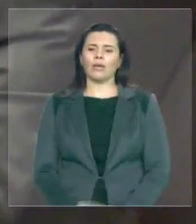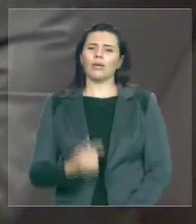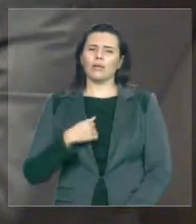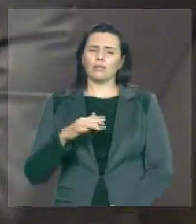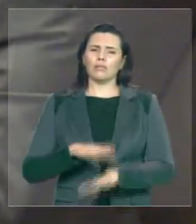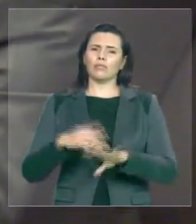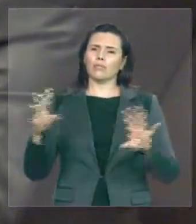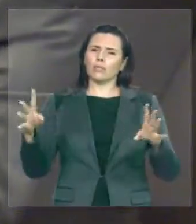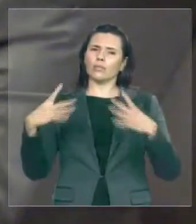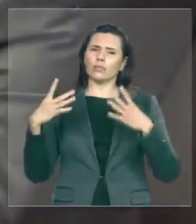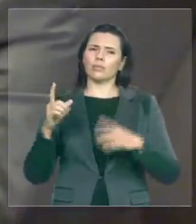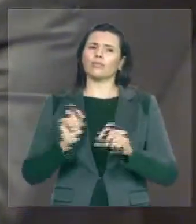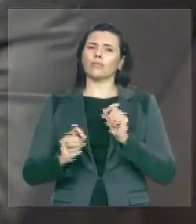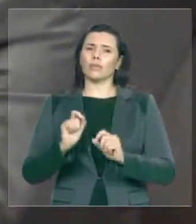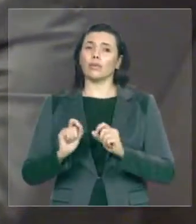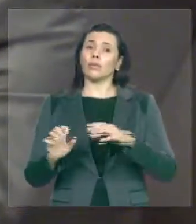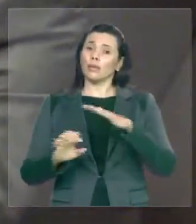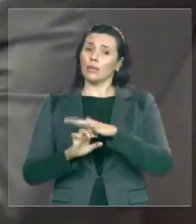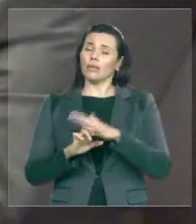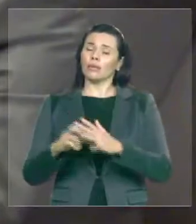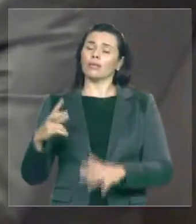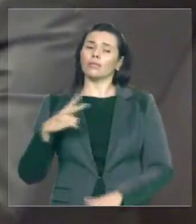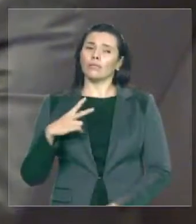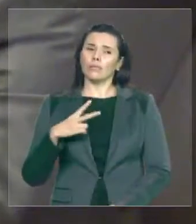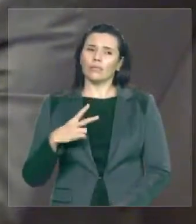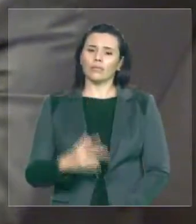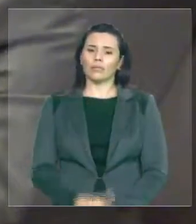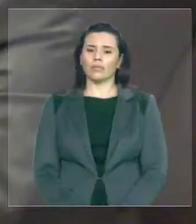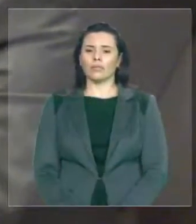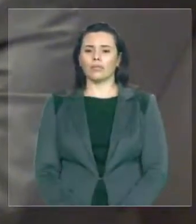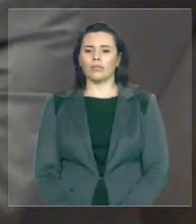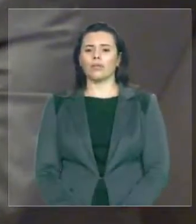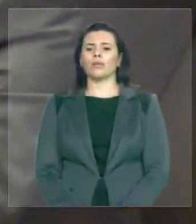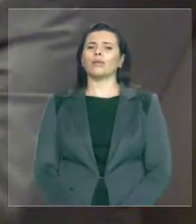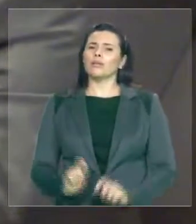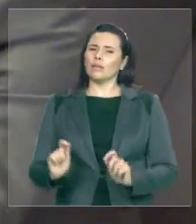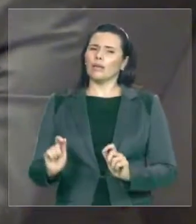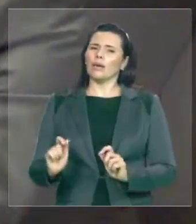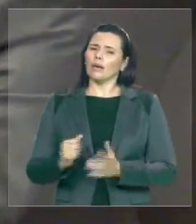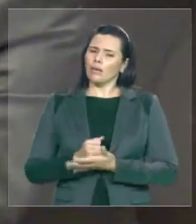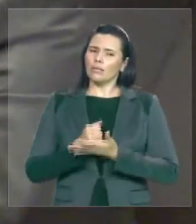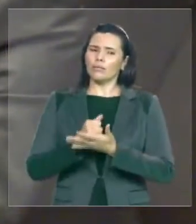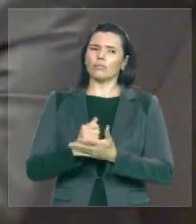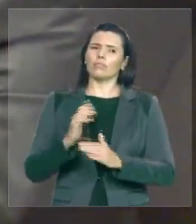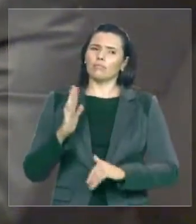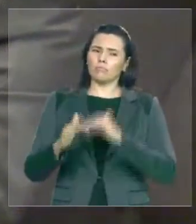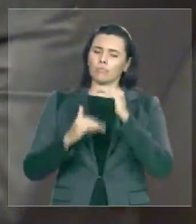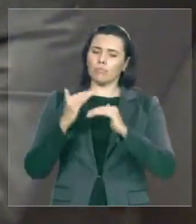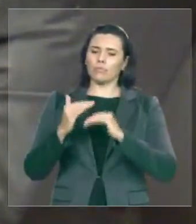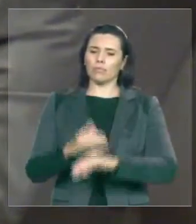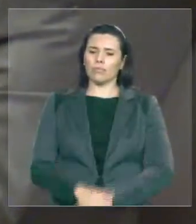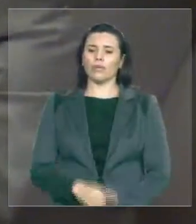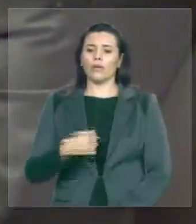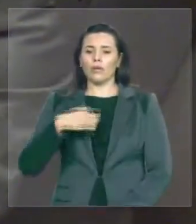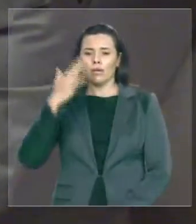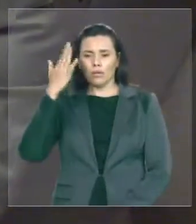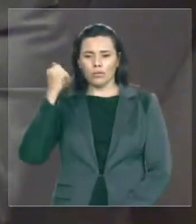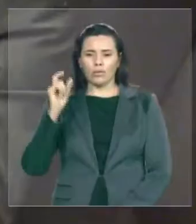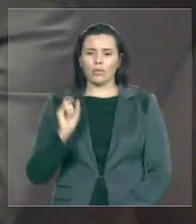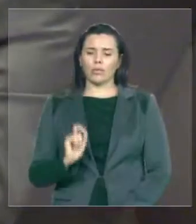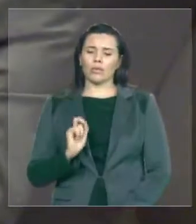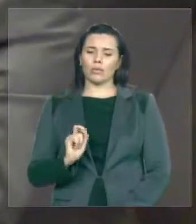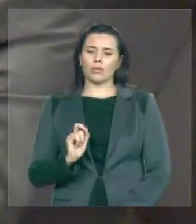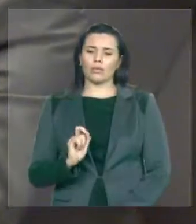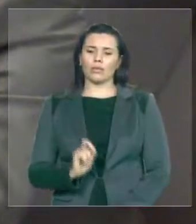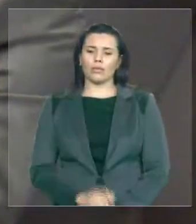iniciativa privada, ela é promotora também de progresso, de desenvolvimento. Eu tenho absoluta certeza que colocar na praça